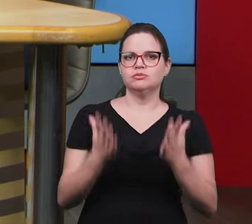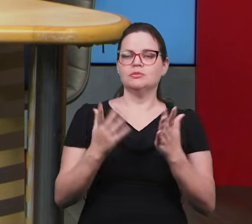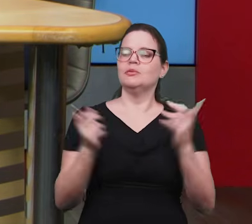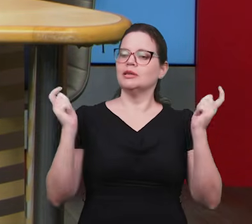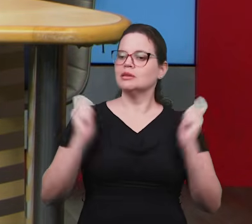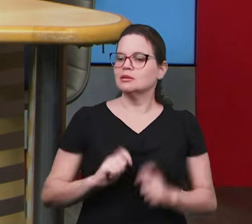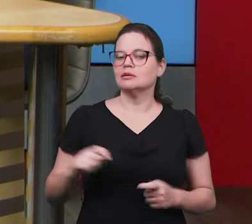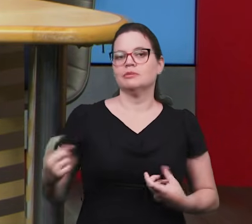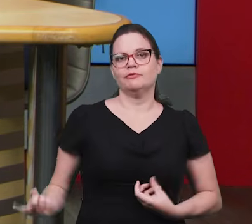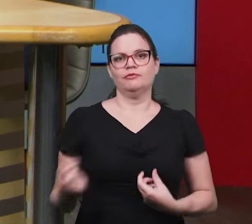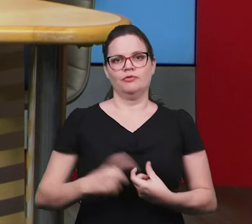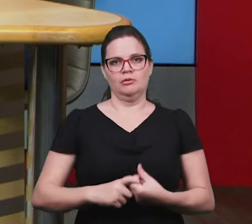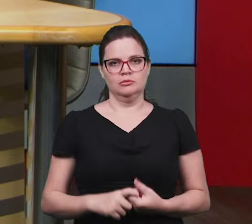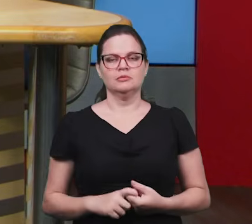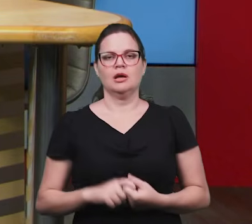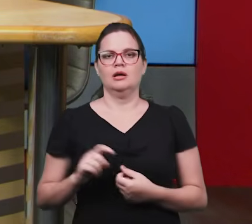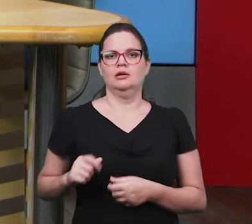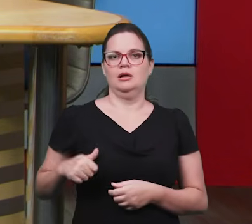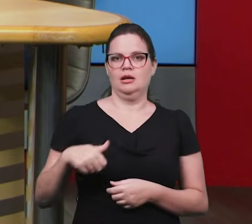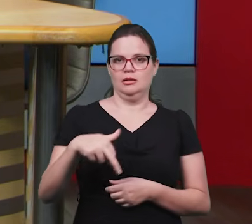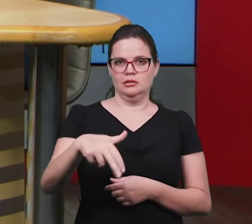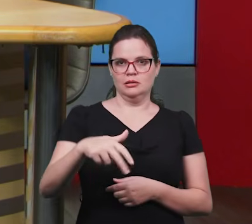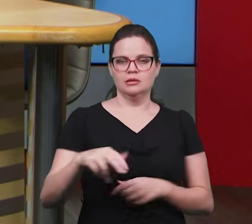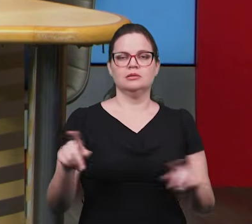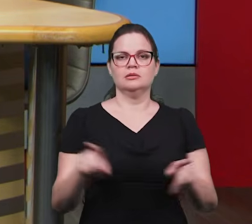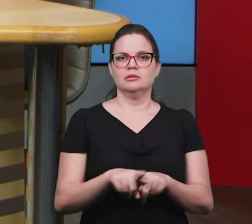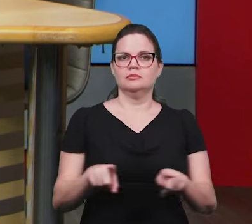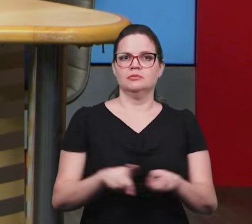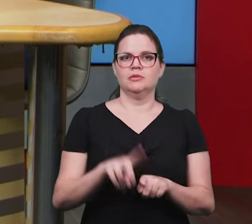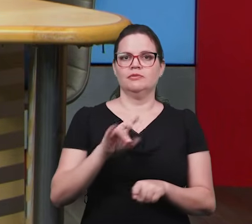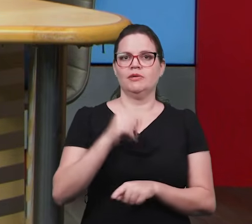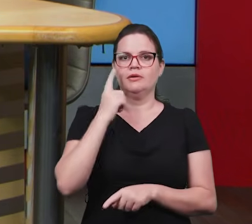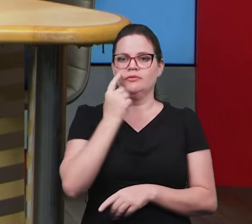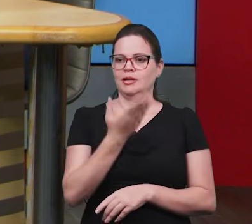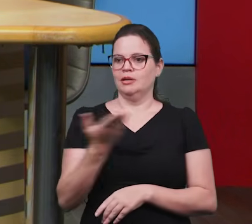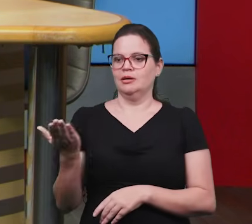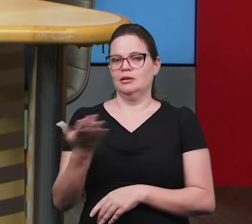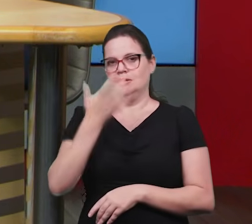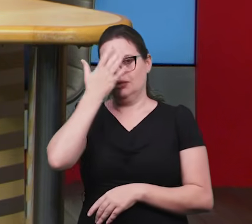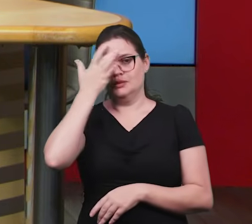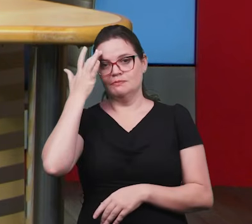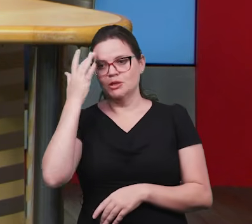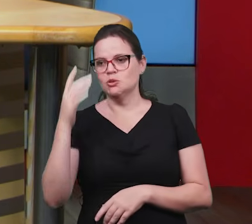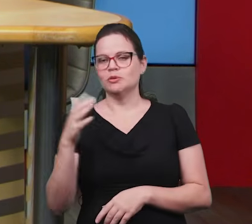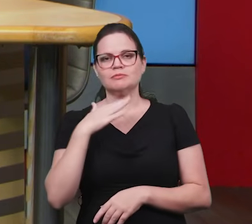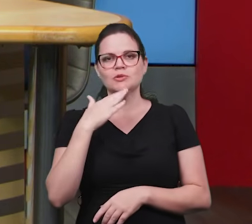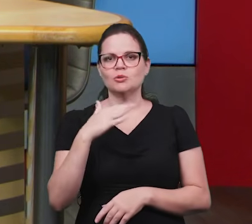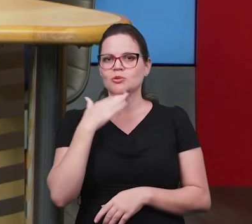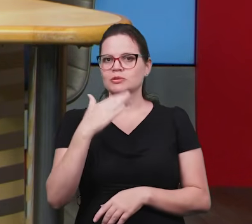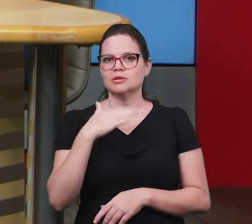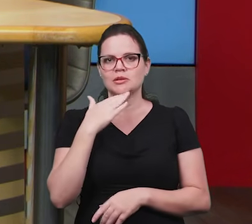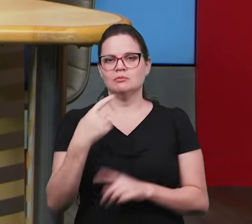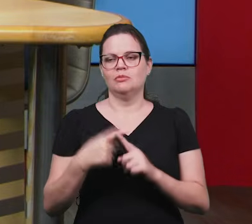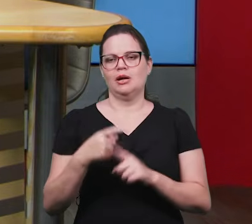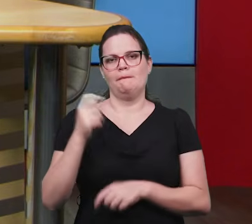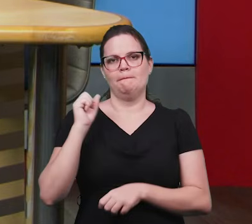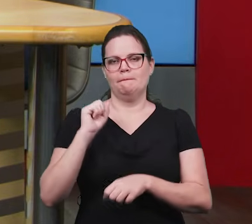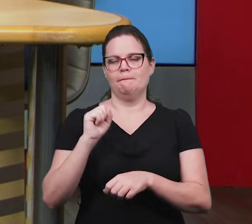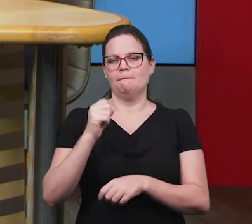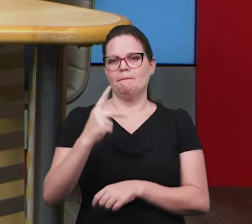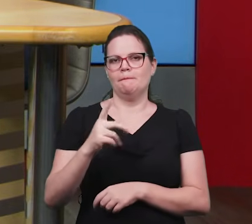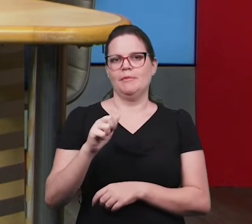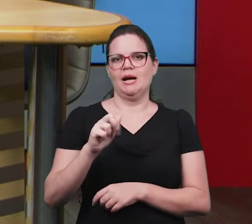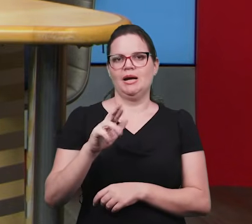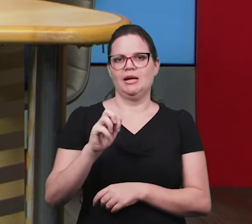de reabilitação, vai agir também naquelas pessoas que estão paralíticas ali, que não conseguem fazer essa